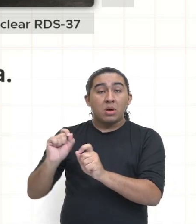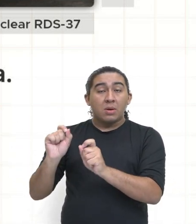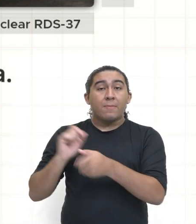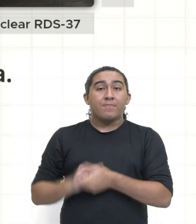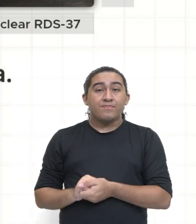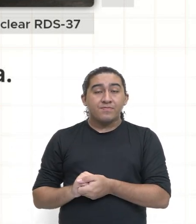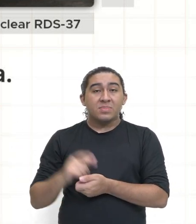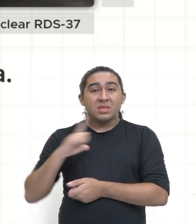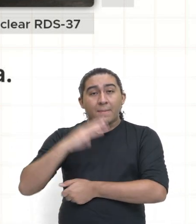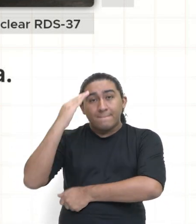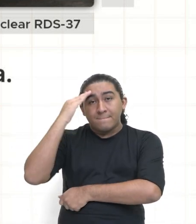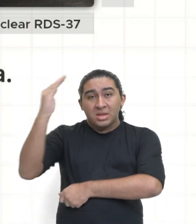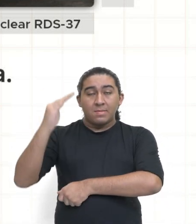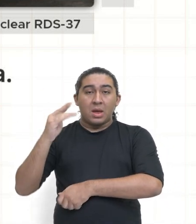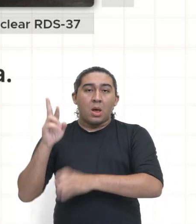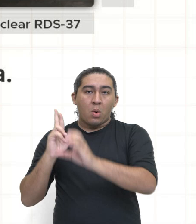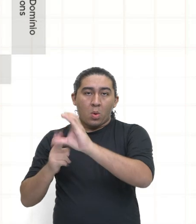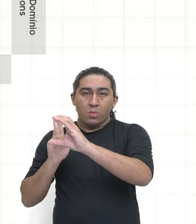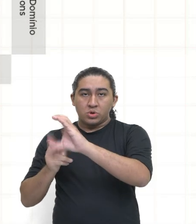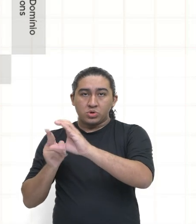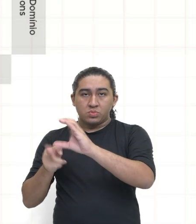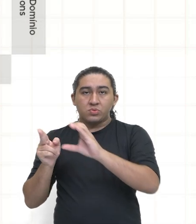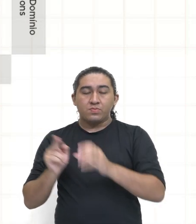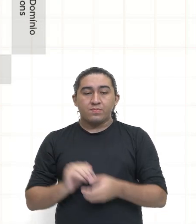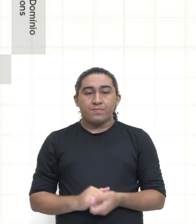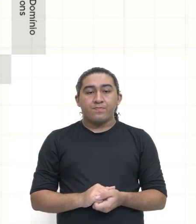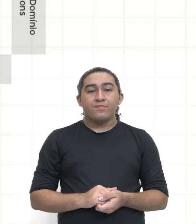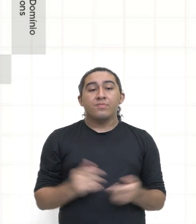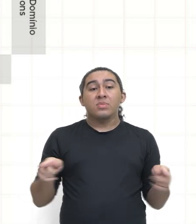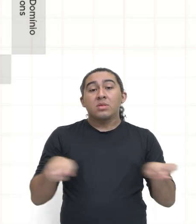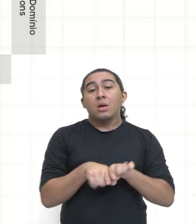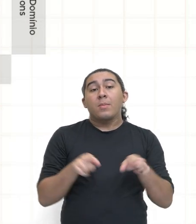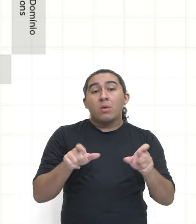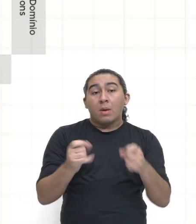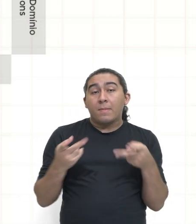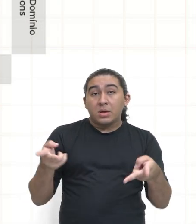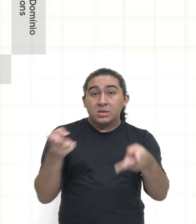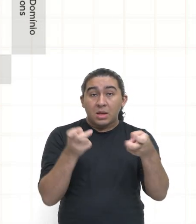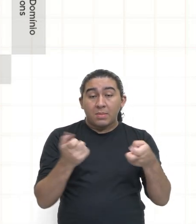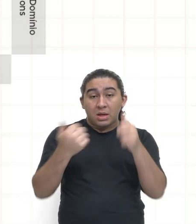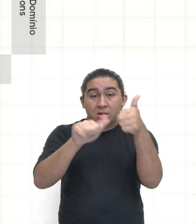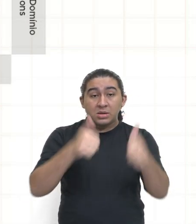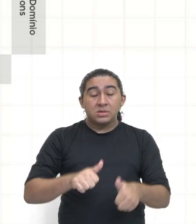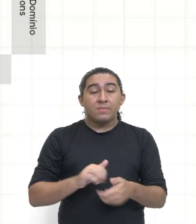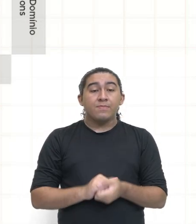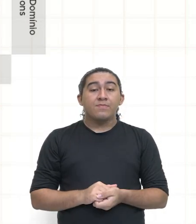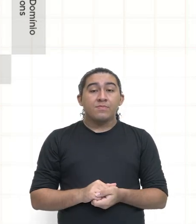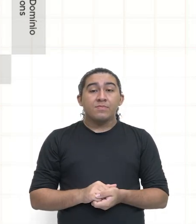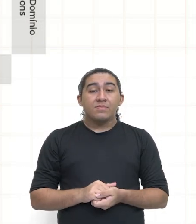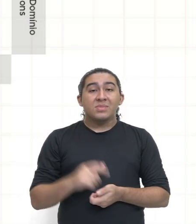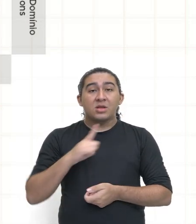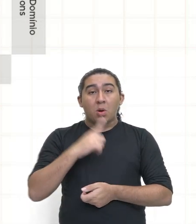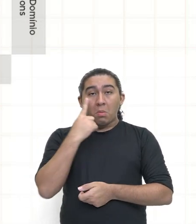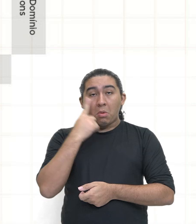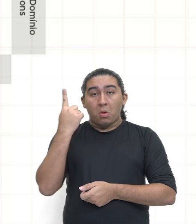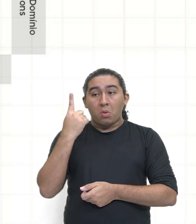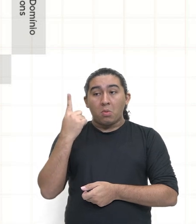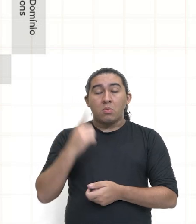o comunismo, certo? Nesse contexto, vamos observar também os mísseis